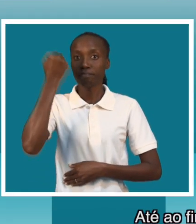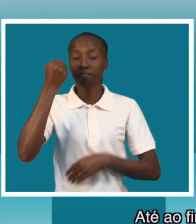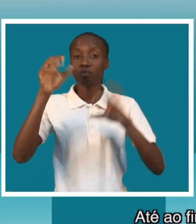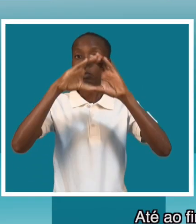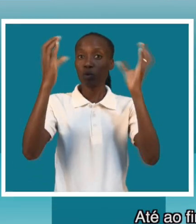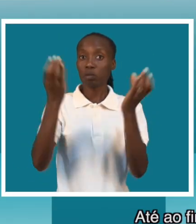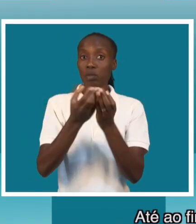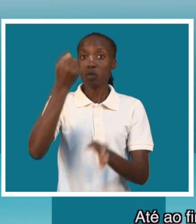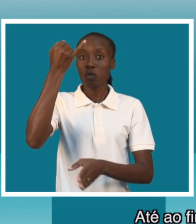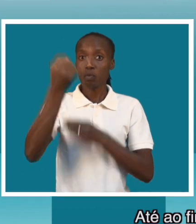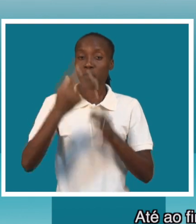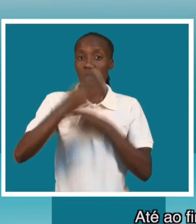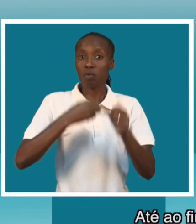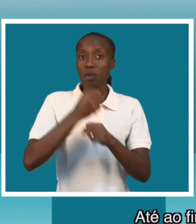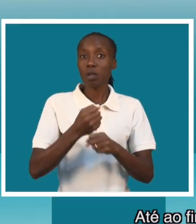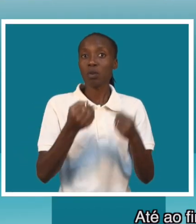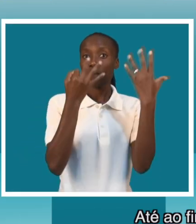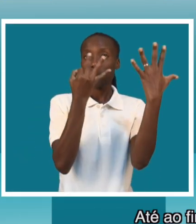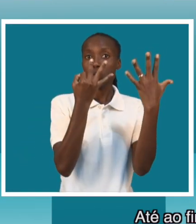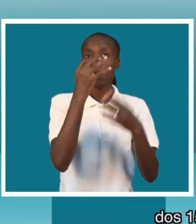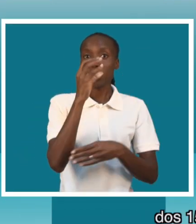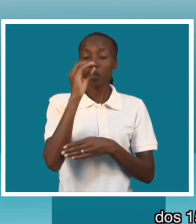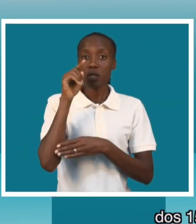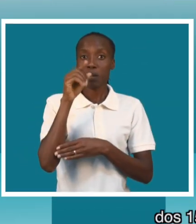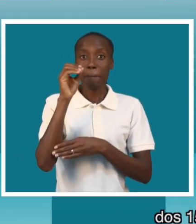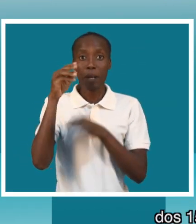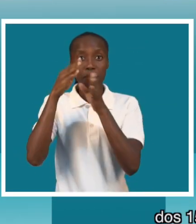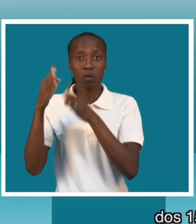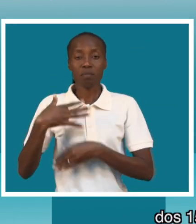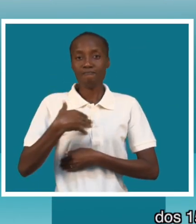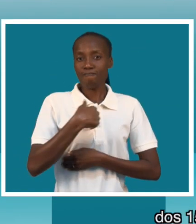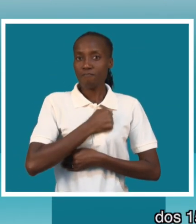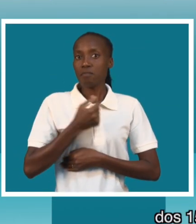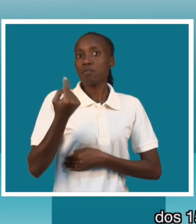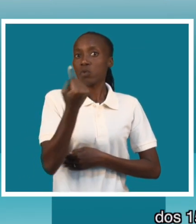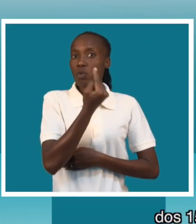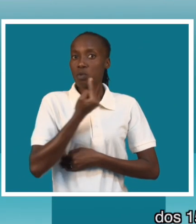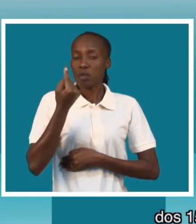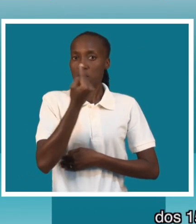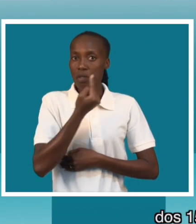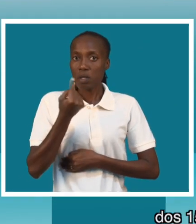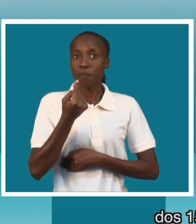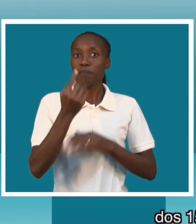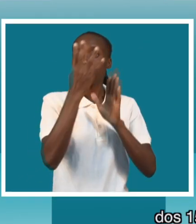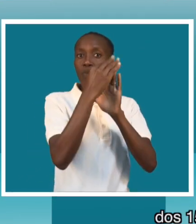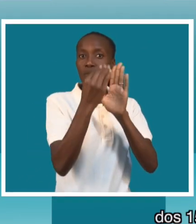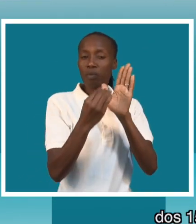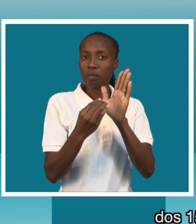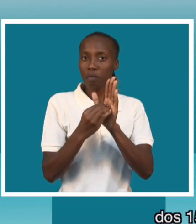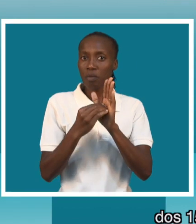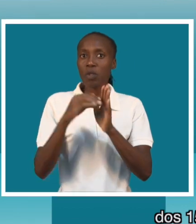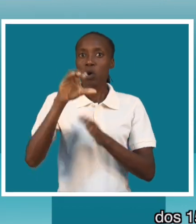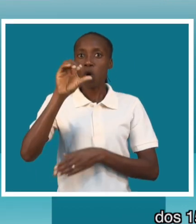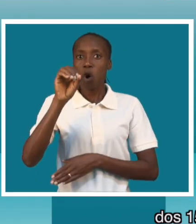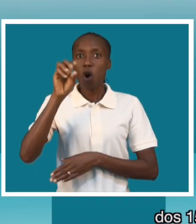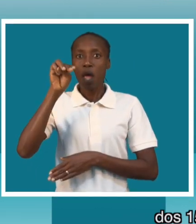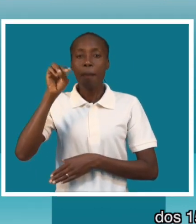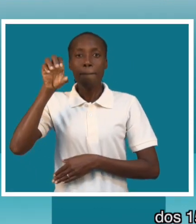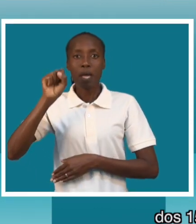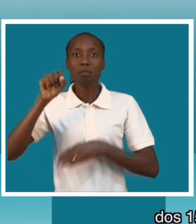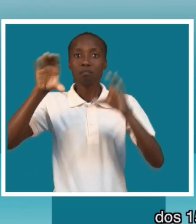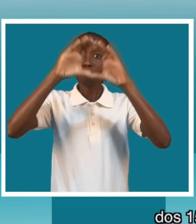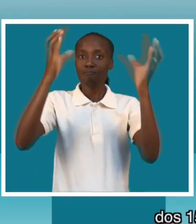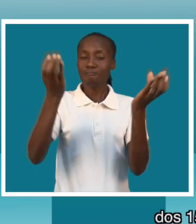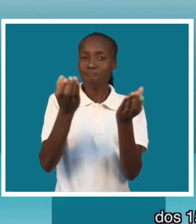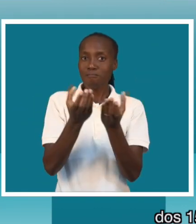pessoas terão morrido vítimas de suicídio. Dados da Organização Mundial da Saúde indicam que o suicídio é a segunda maior causa de